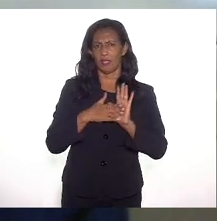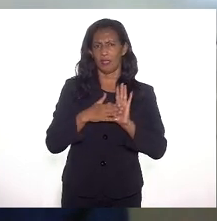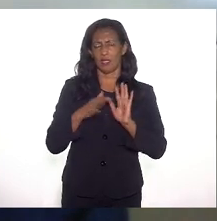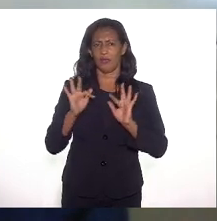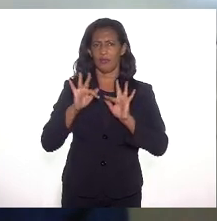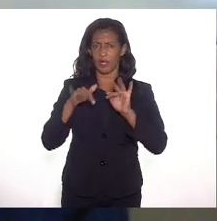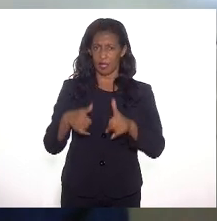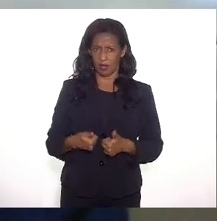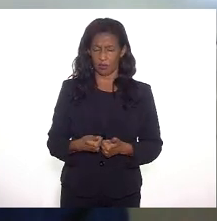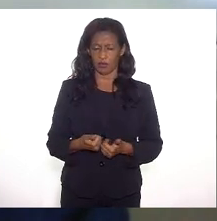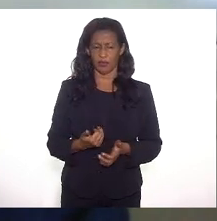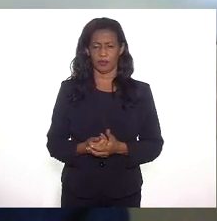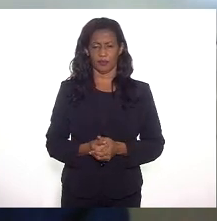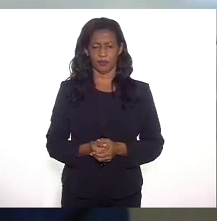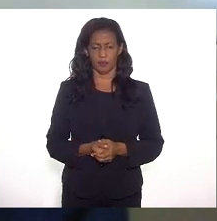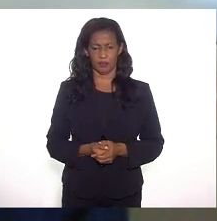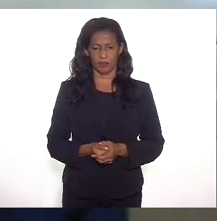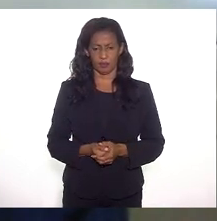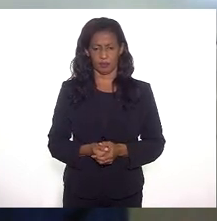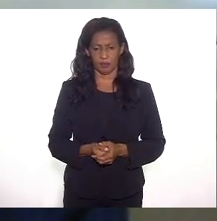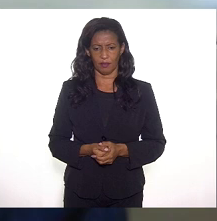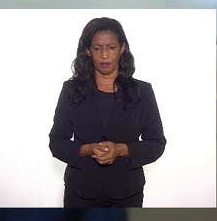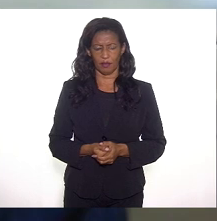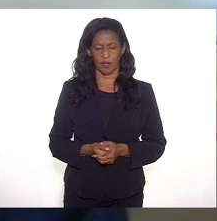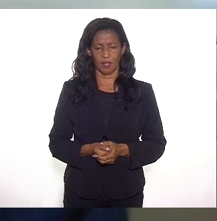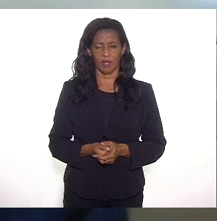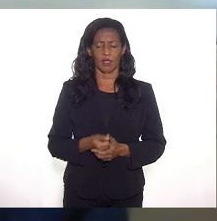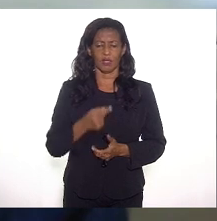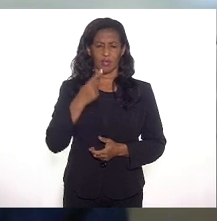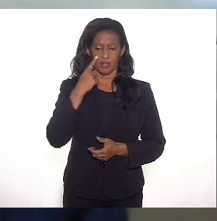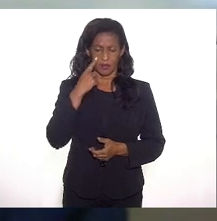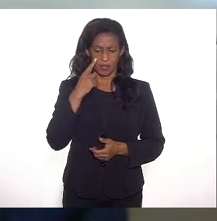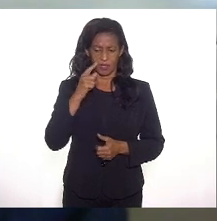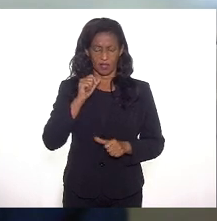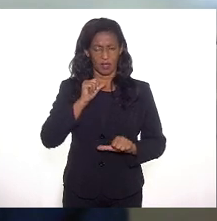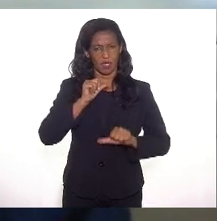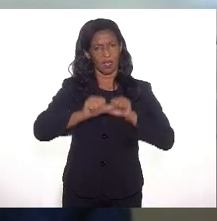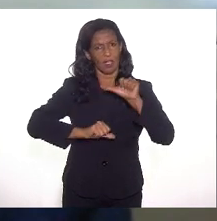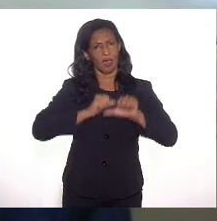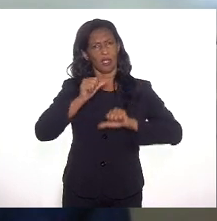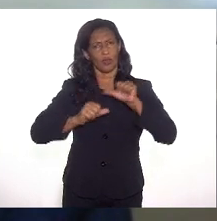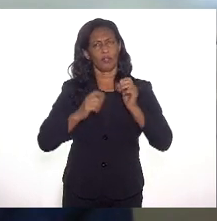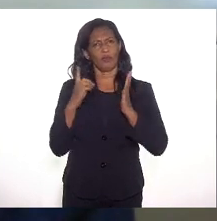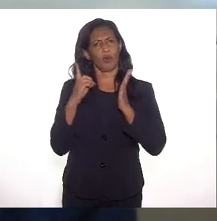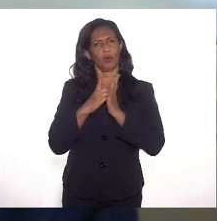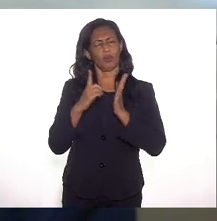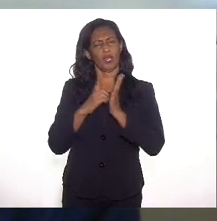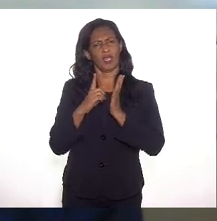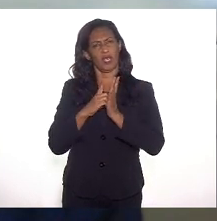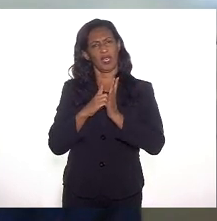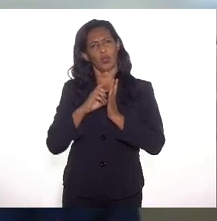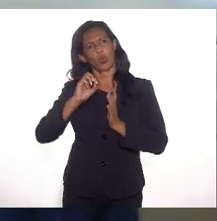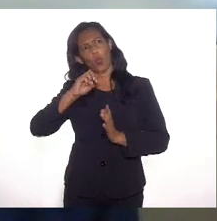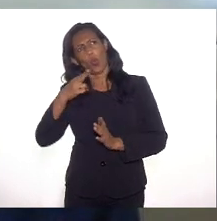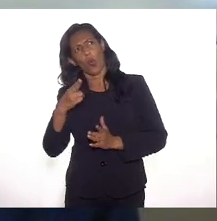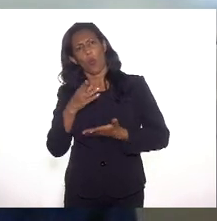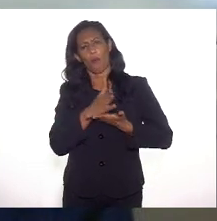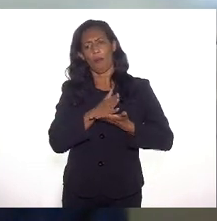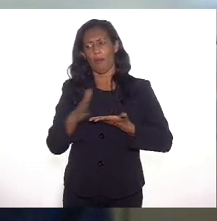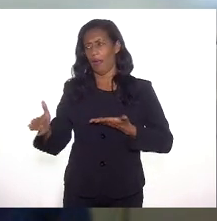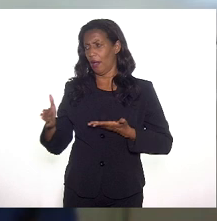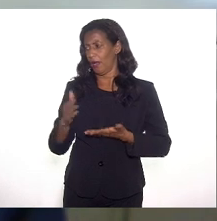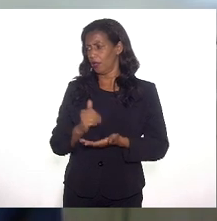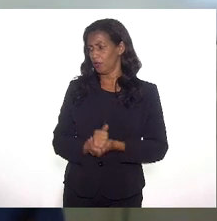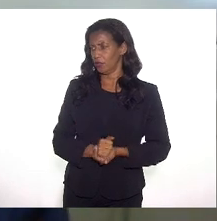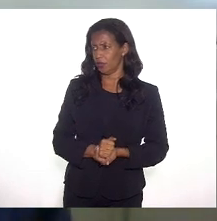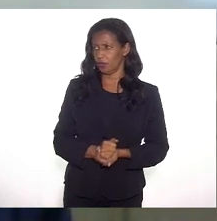as emendas, verificar se tem que revocar o decreto integralmente ou só em parte. Entendeu? Então, eu